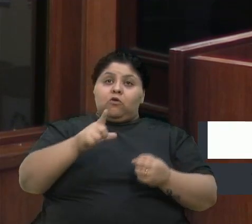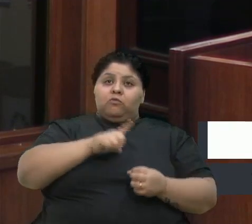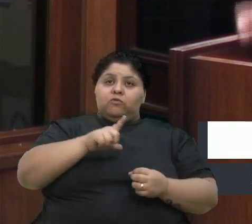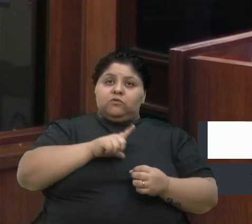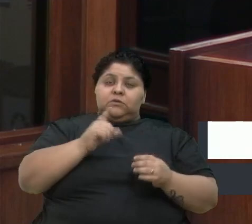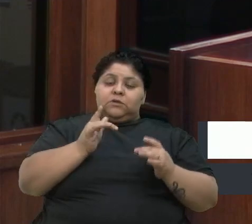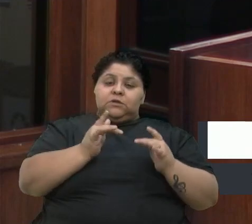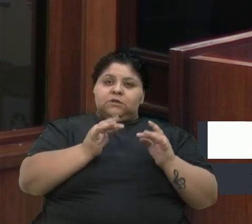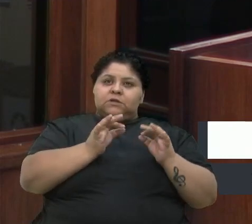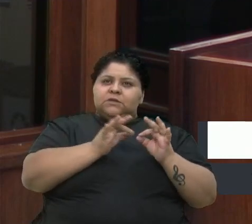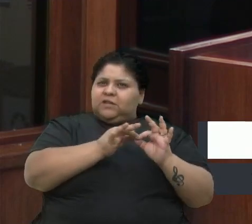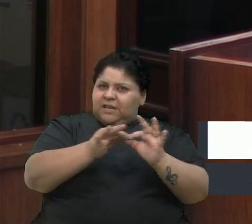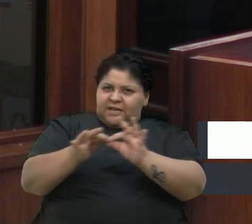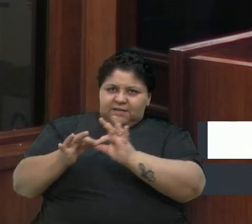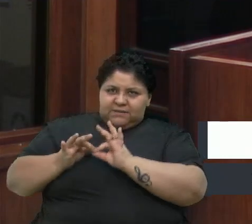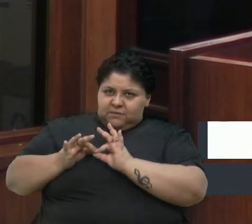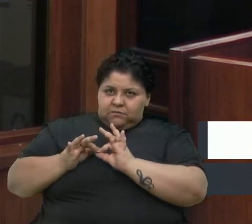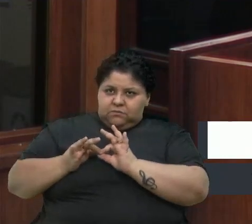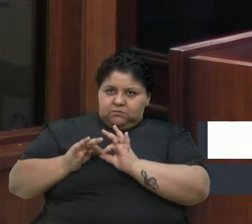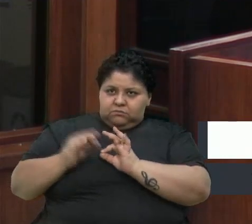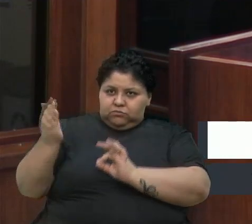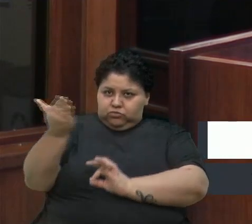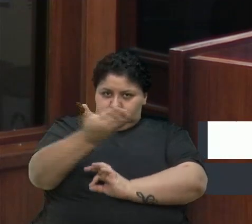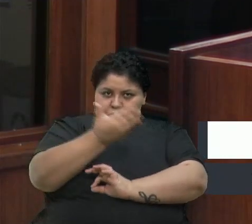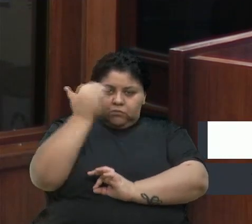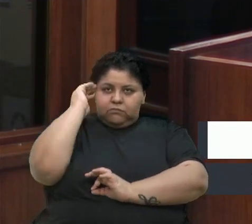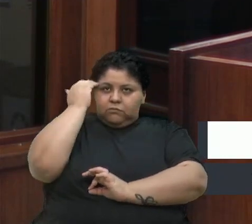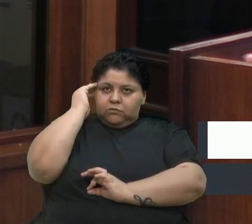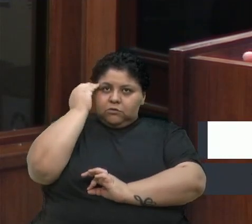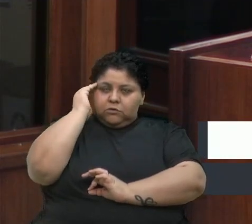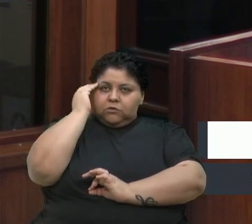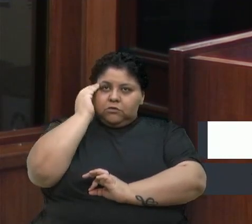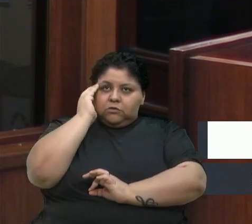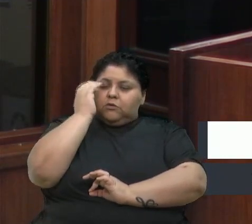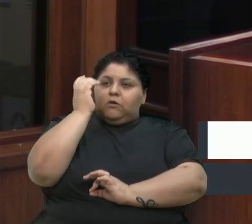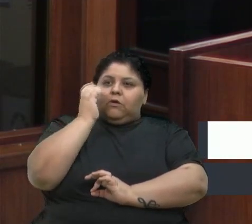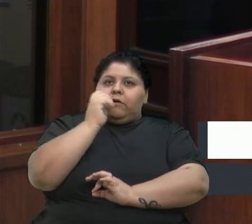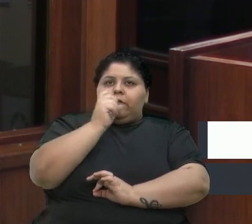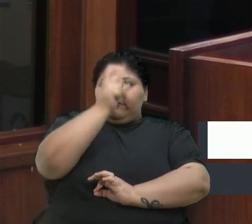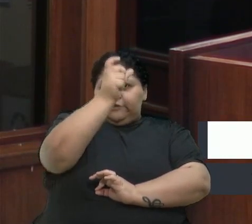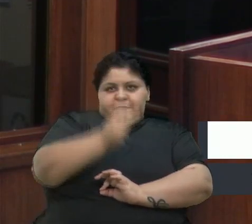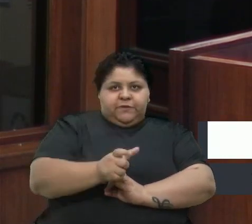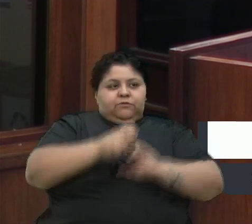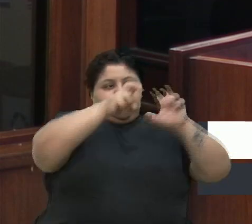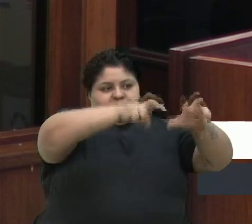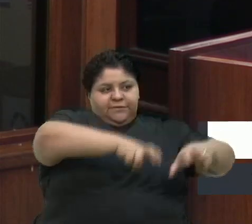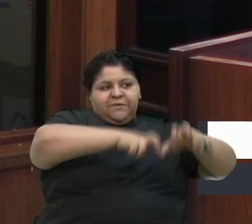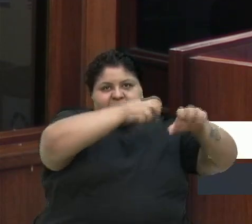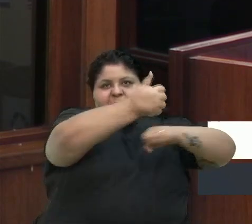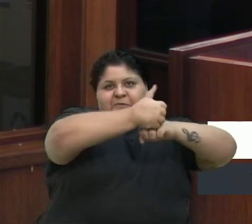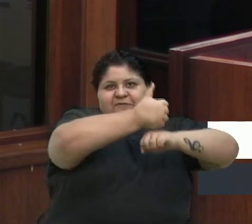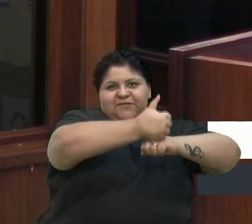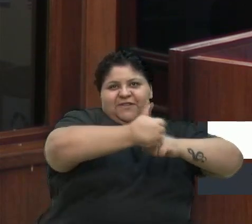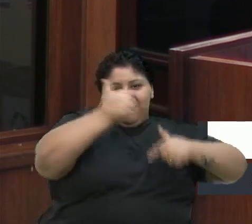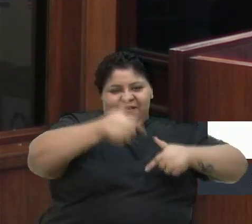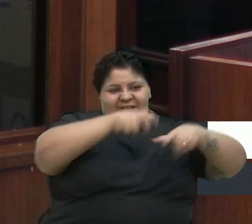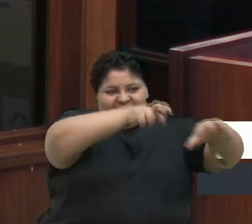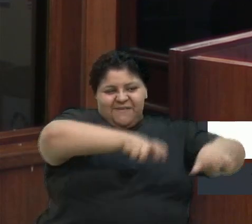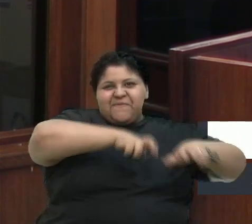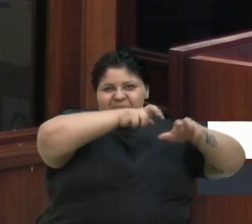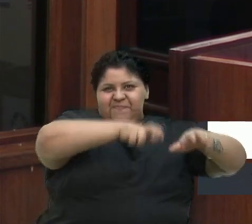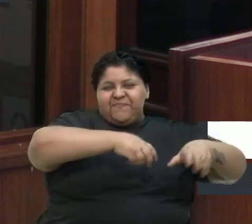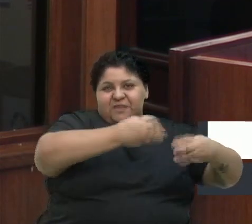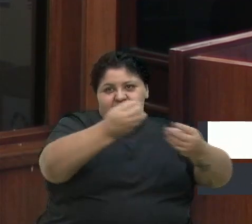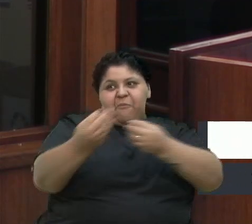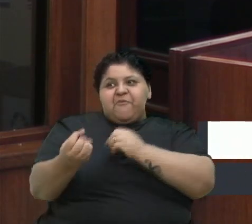todos os colegas já sabem, né, com o pessoal do campo, o agronegócio e o agricultor, já há muitos anos,